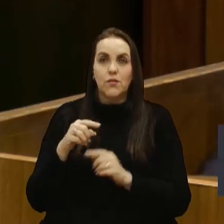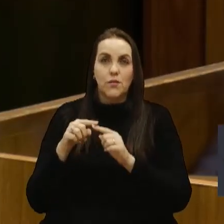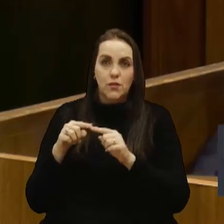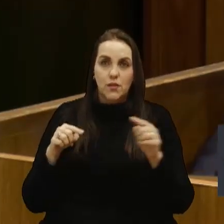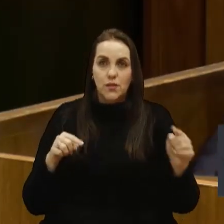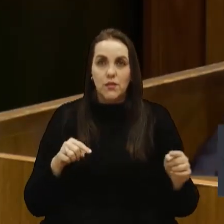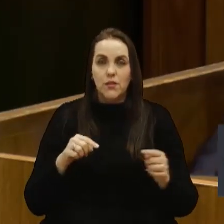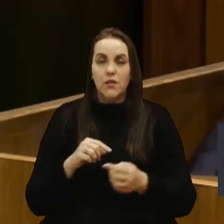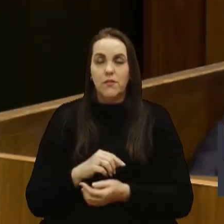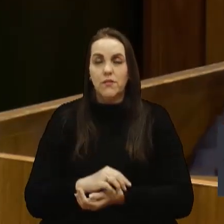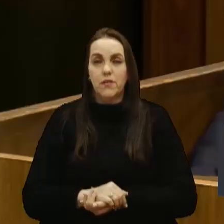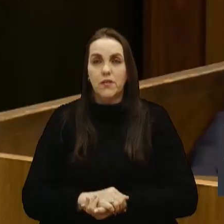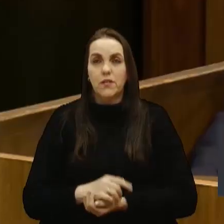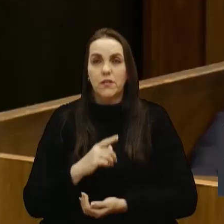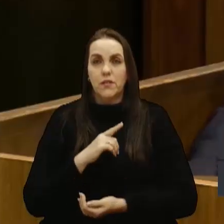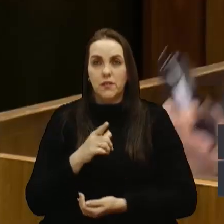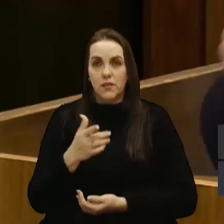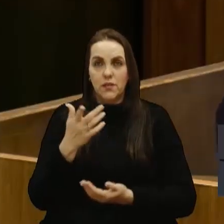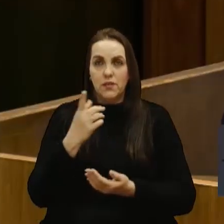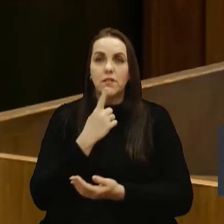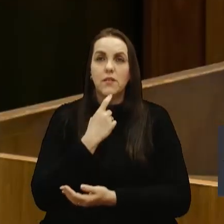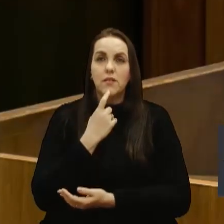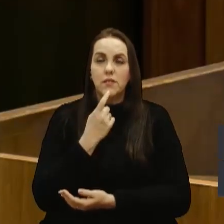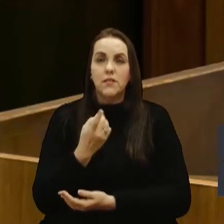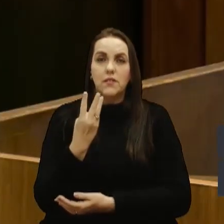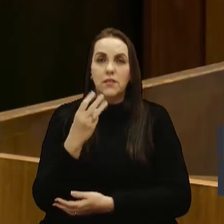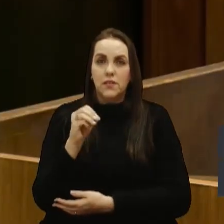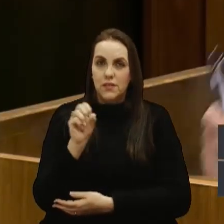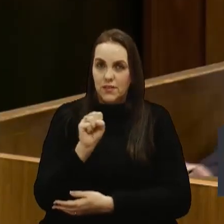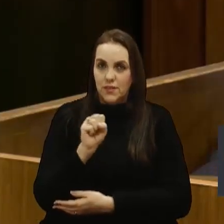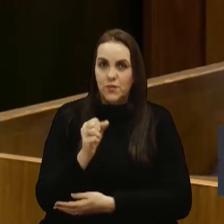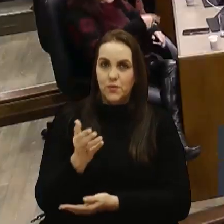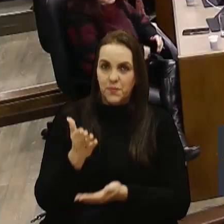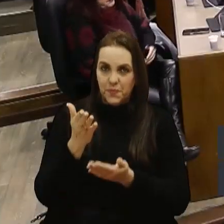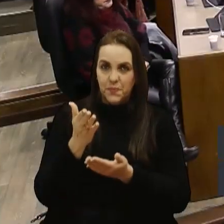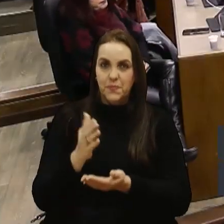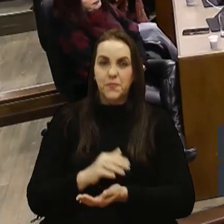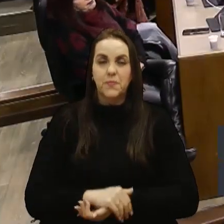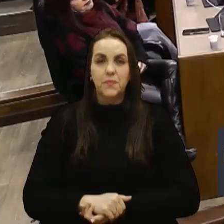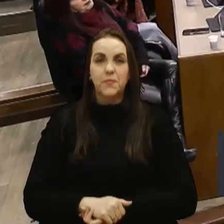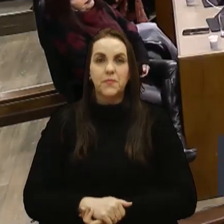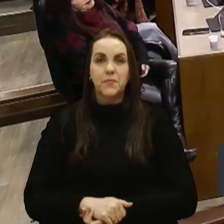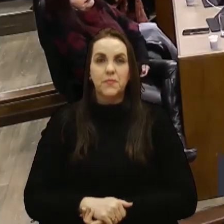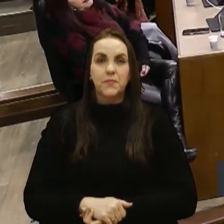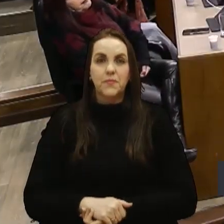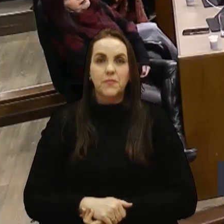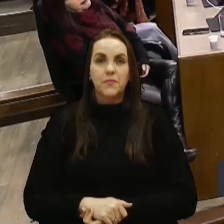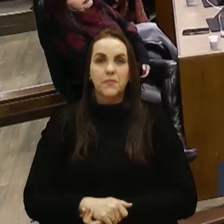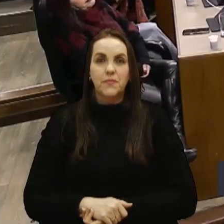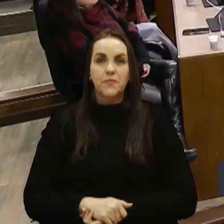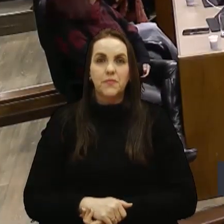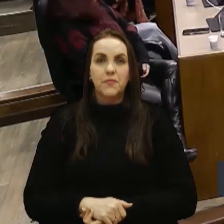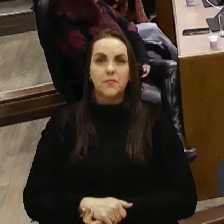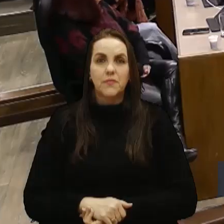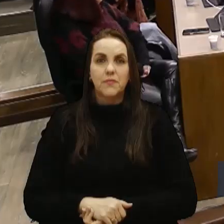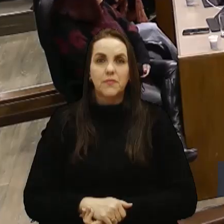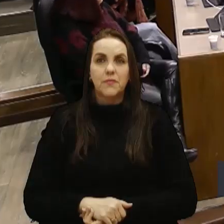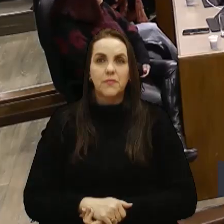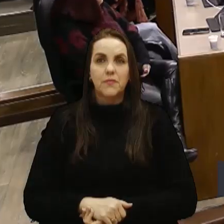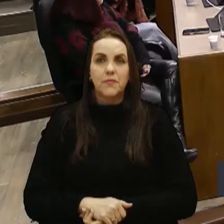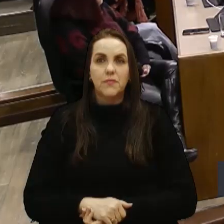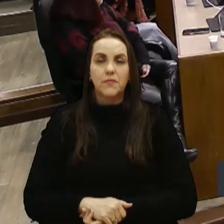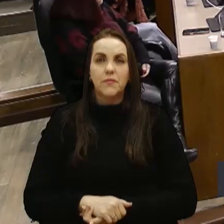RS 122. Seu à parte, Rose, 30 segundos. Uma parte, vereador, por gentileza. Pois fala. Seu à parte, então, Jack.